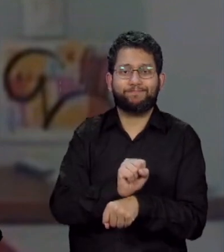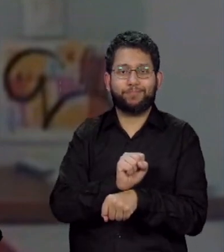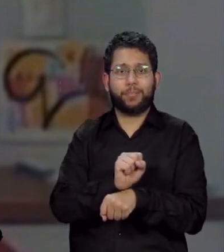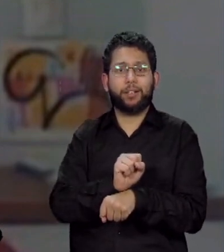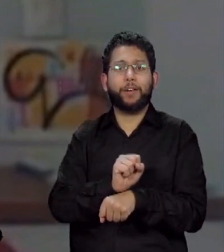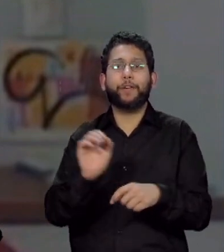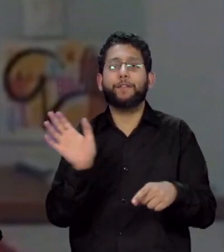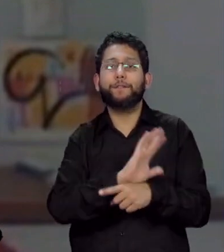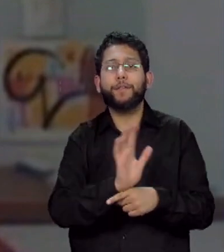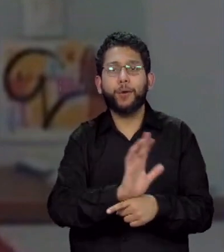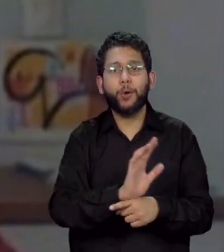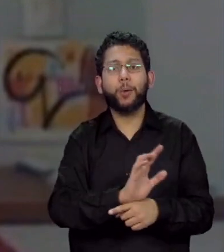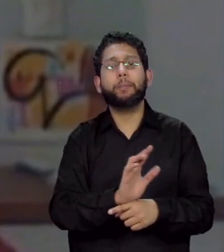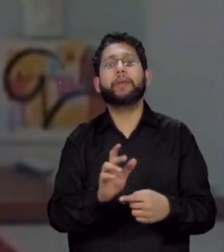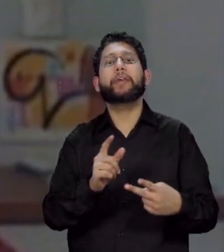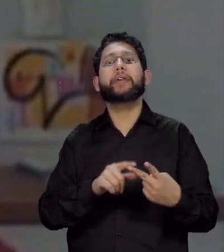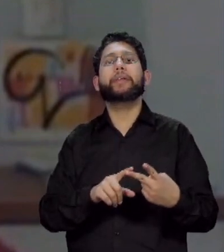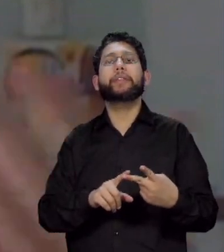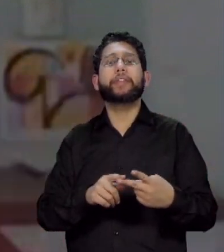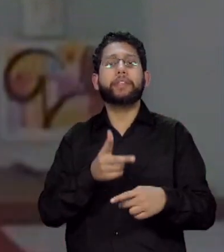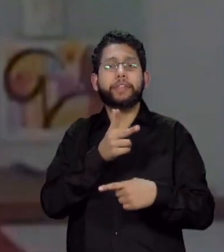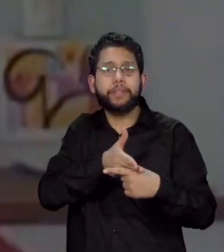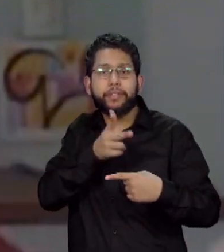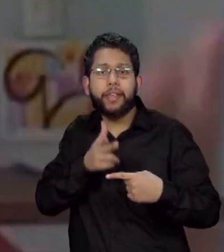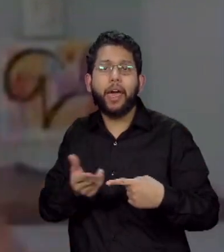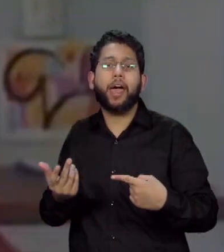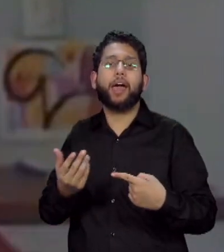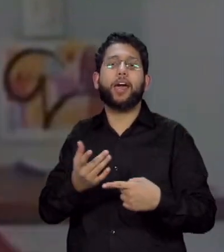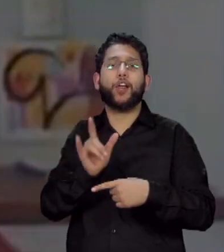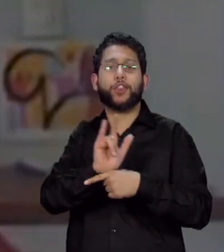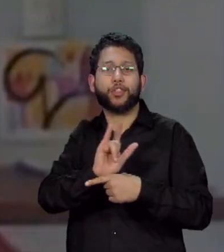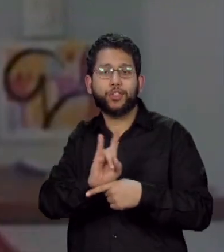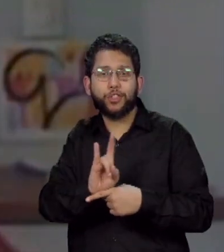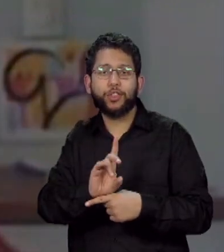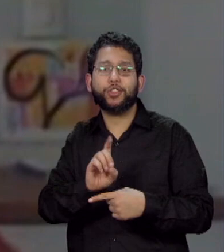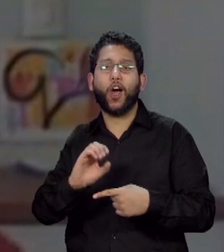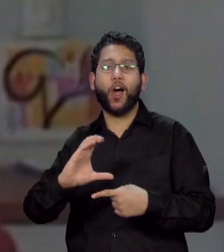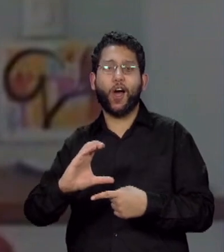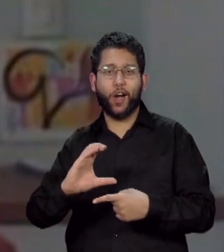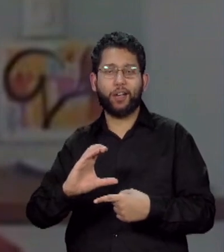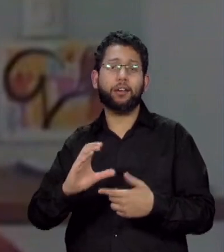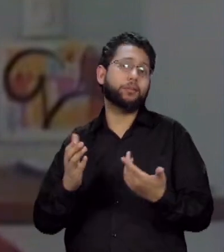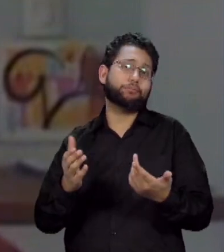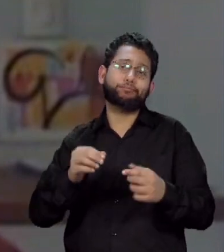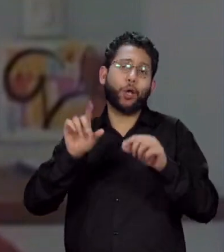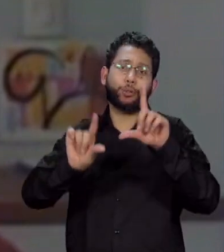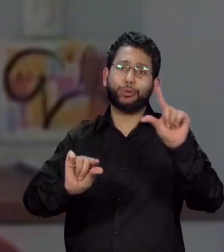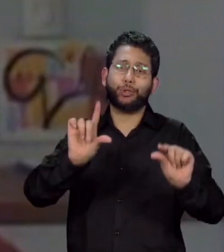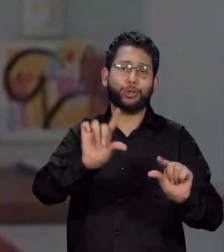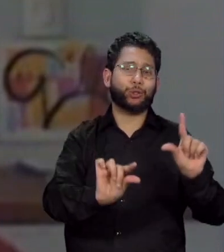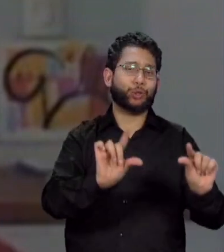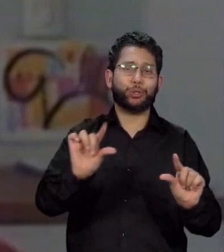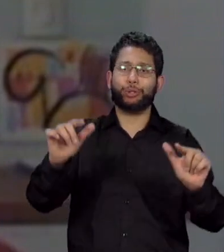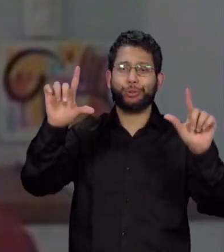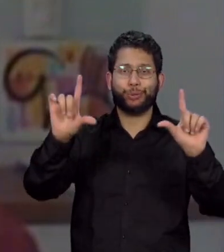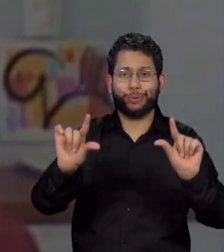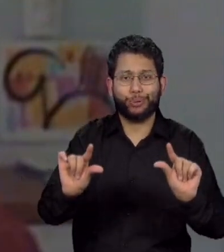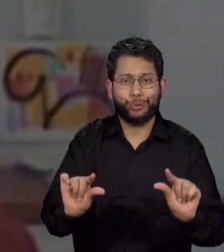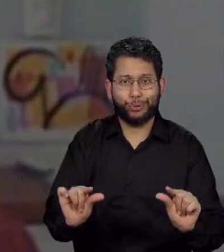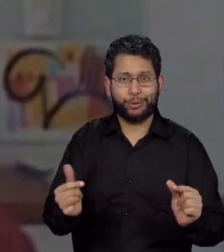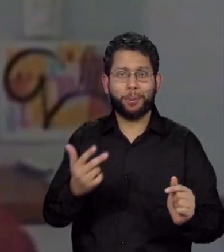de longas-metragens, de séries de televisão, de documentários, enfim, de tudo que a gente vinha produzindo até então,